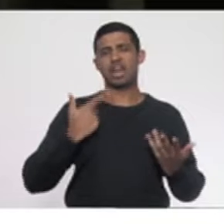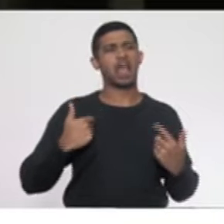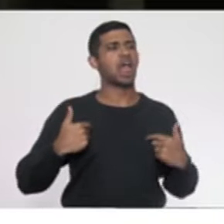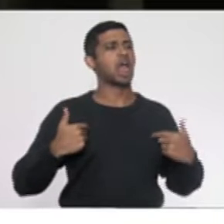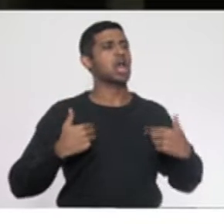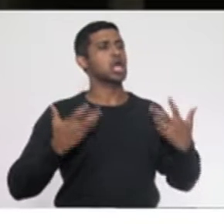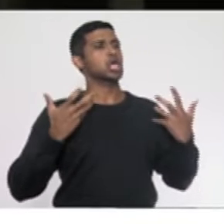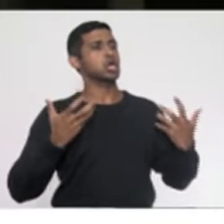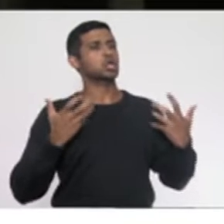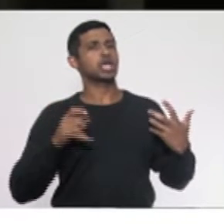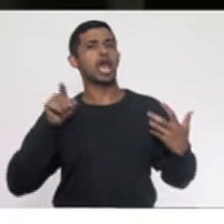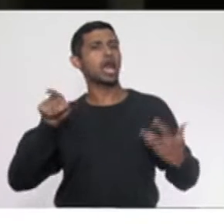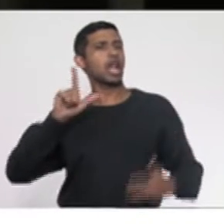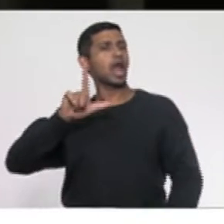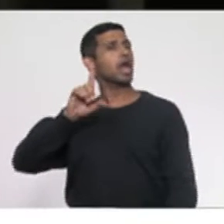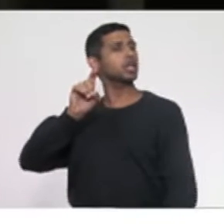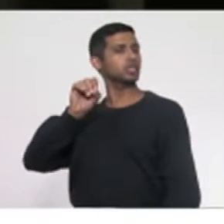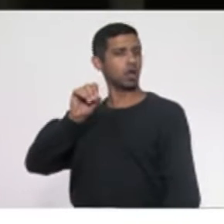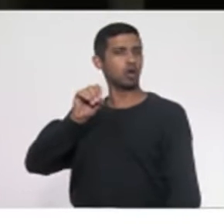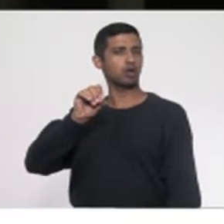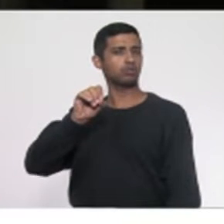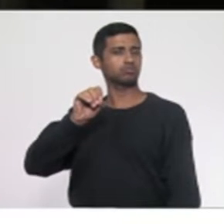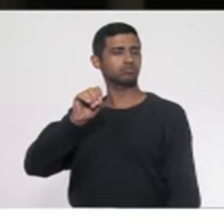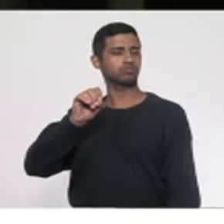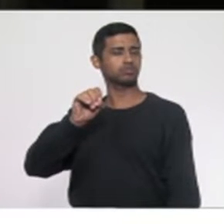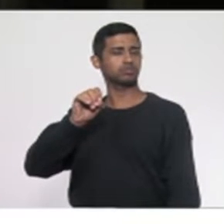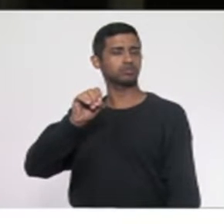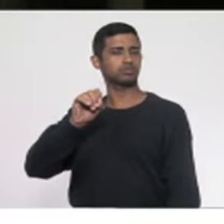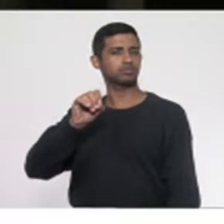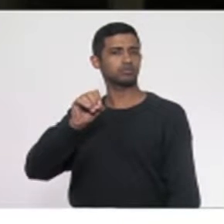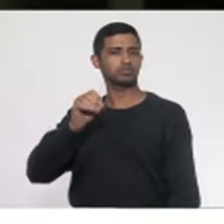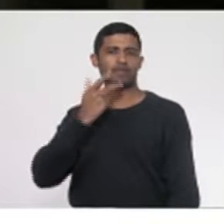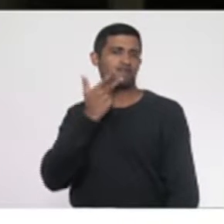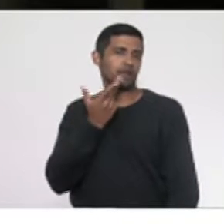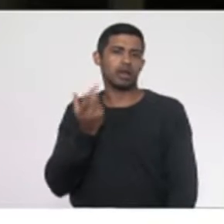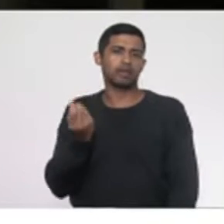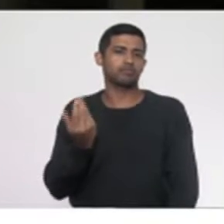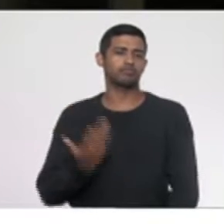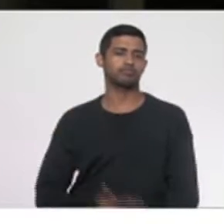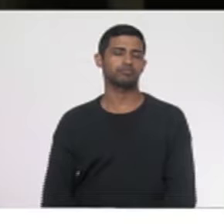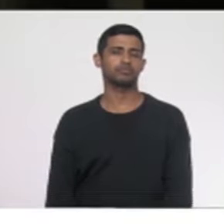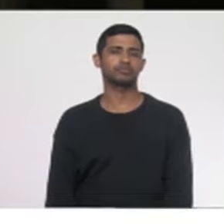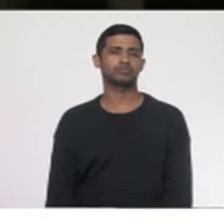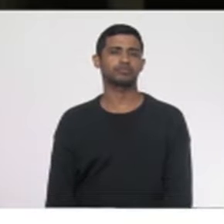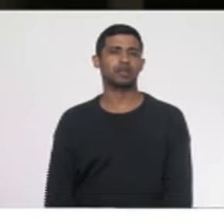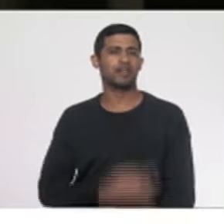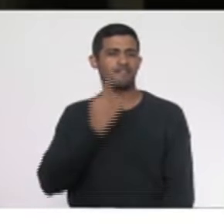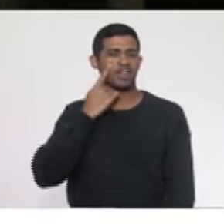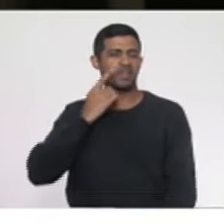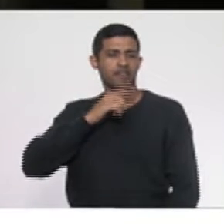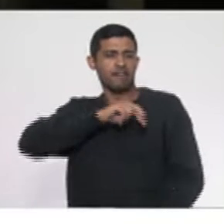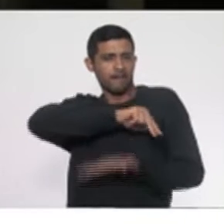a LDO dizer que esses fundos,